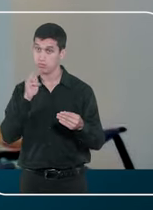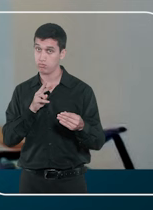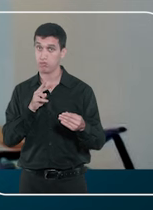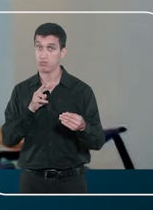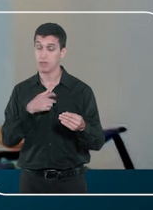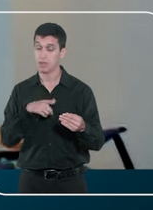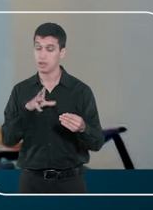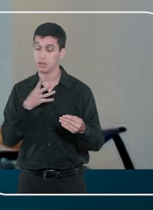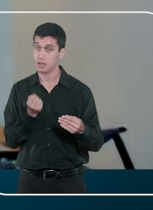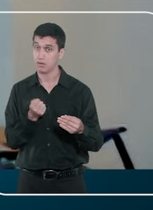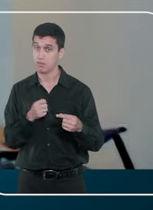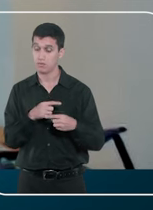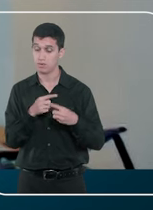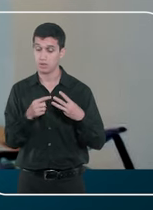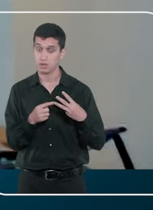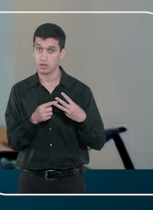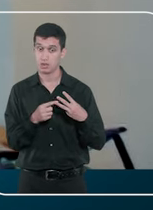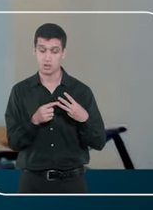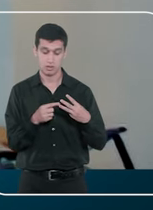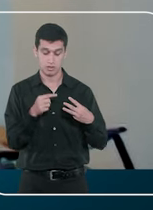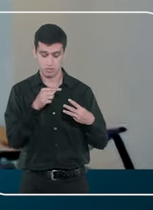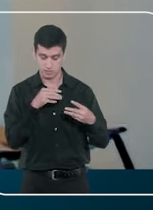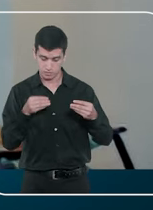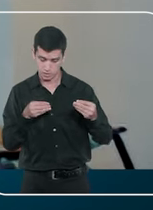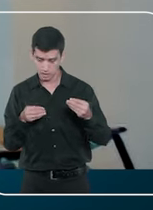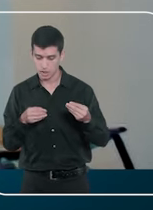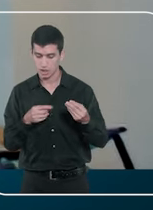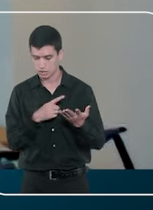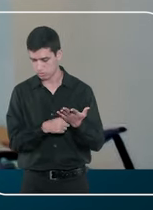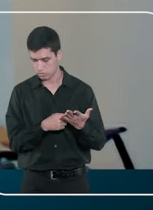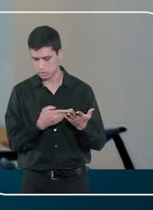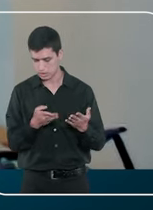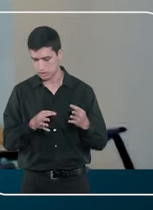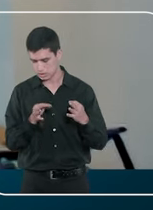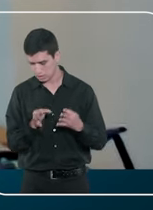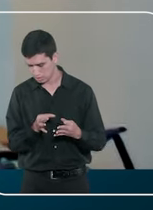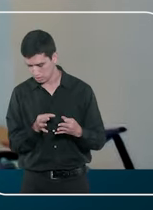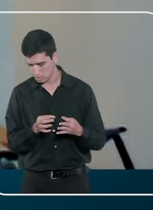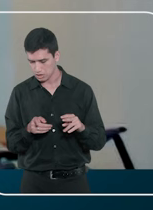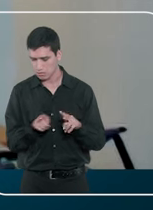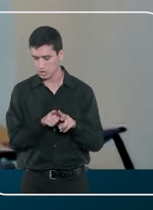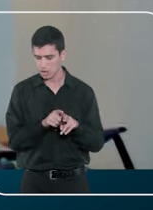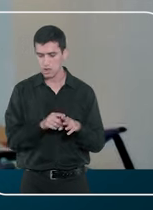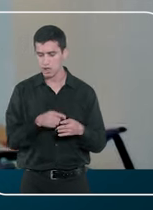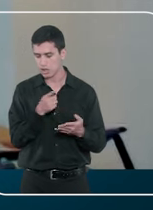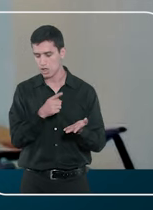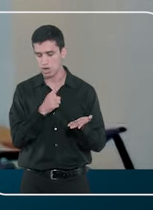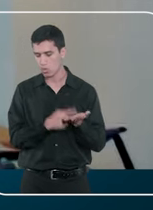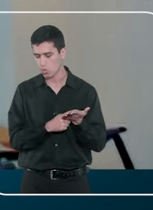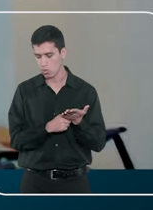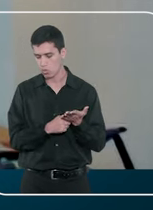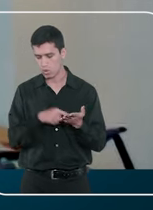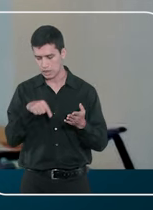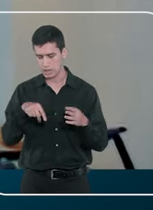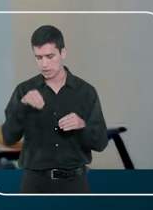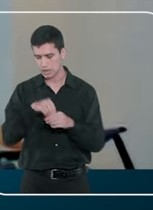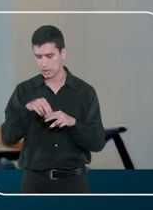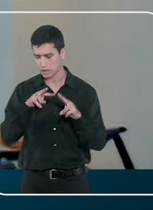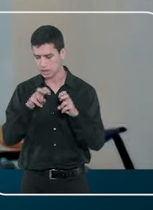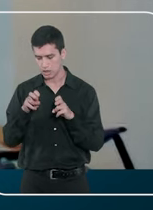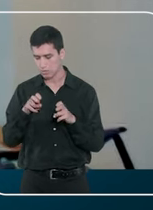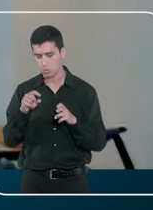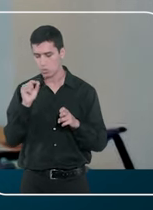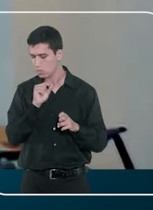a regularidade procedimental desse acordo, o que seja o conteúdo desse acordo, ou seja, a legalidade da sua apresentação,